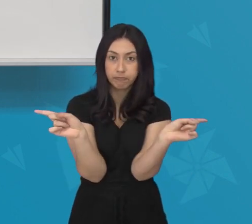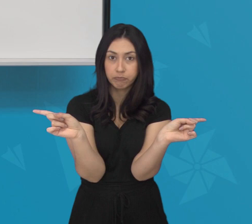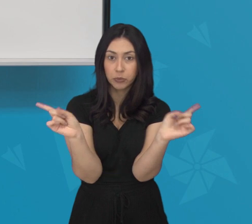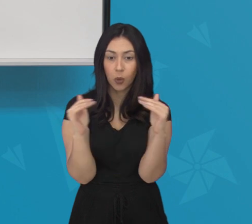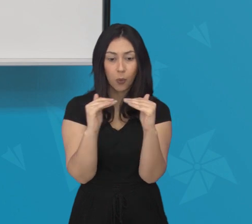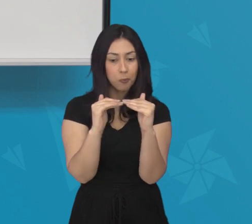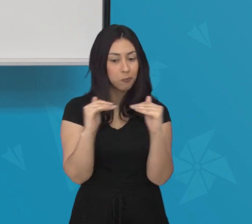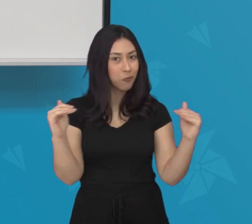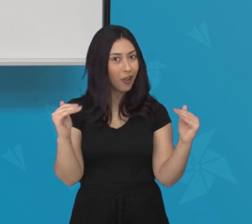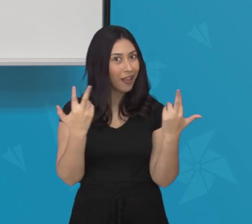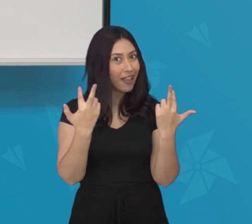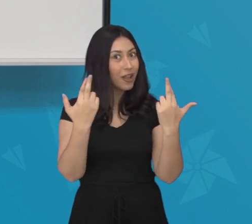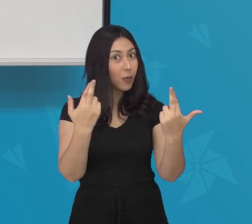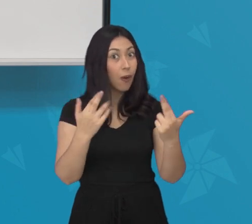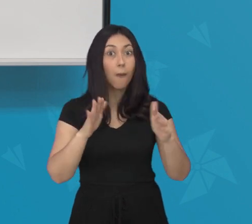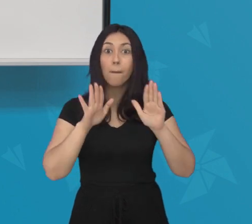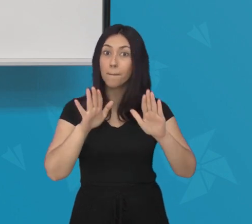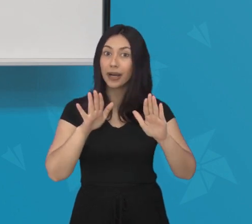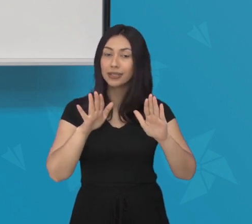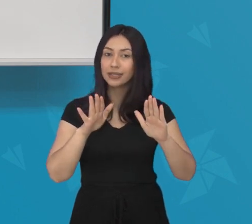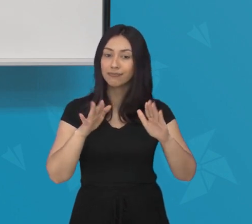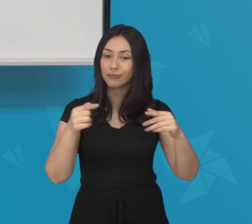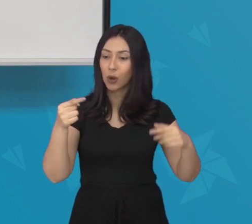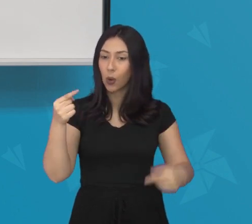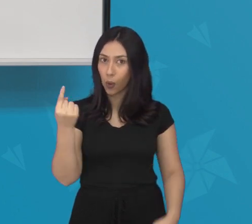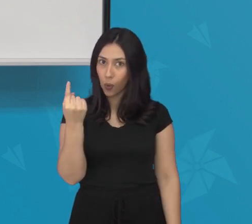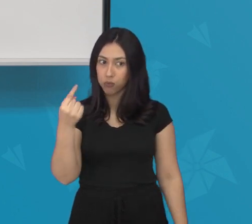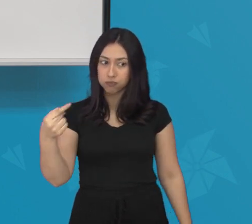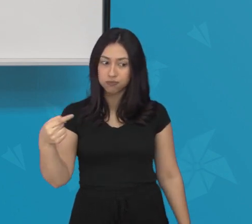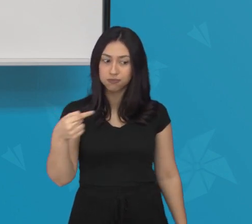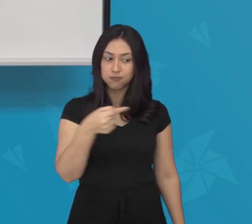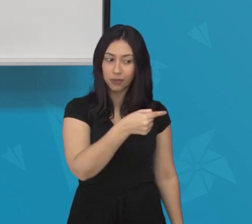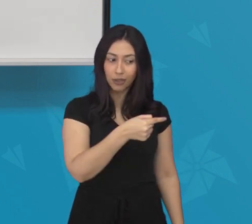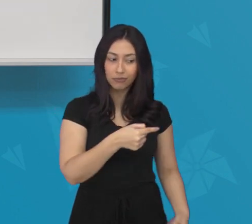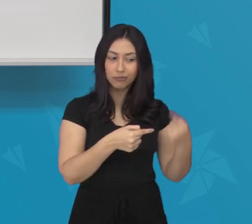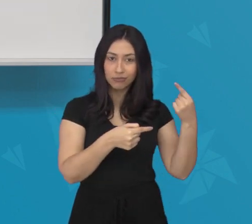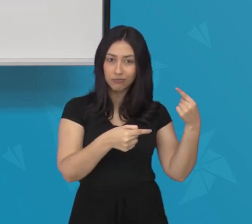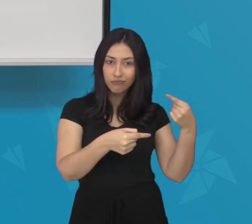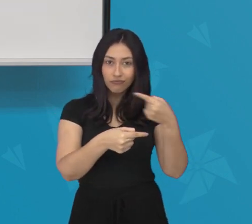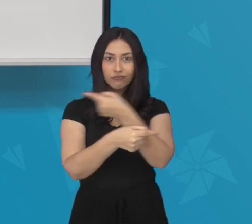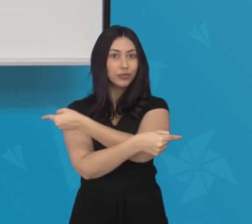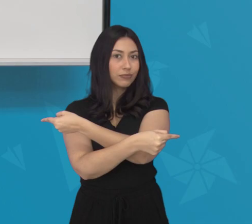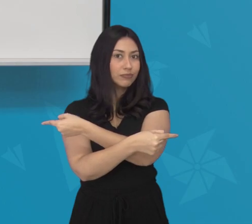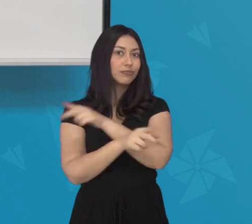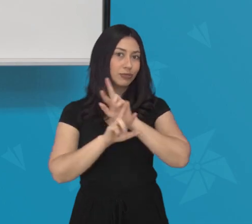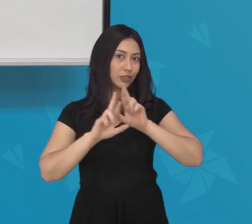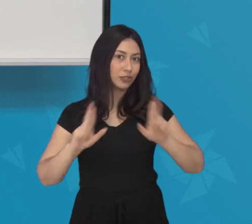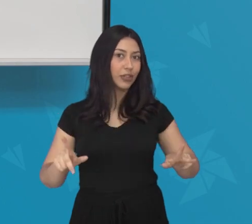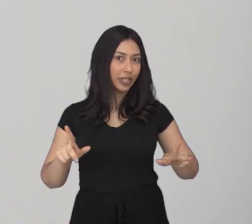direção, porém sentidos opostos, porque o sentido é o da seta, beleza?